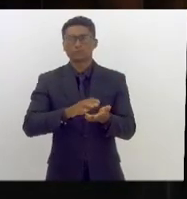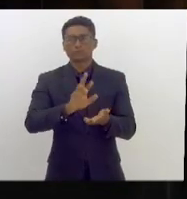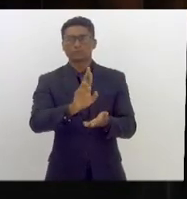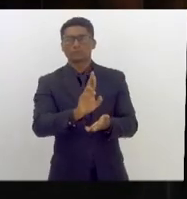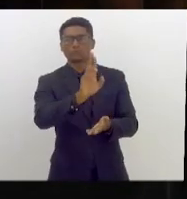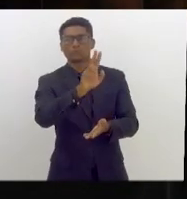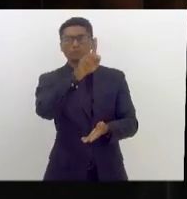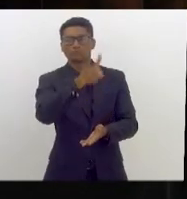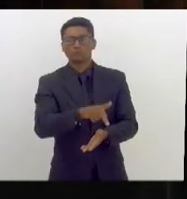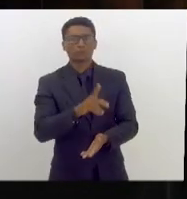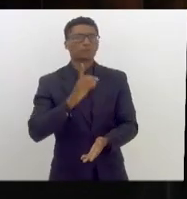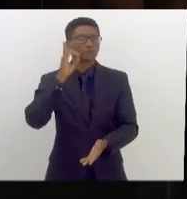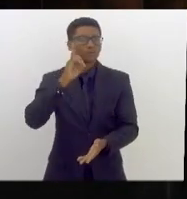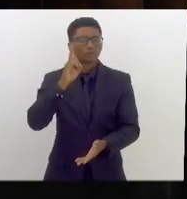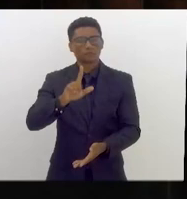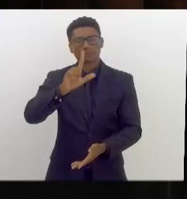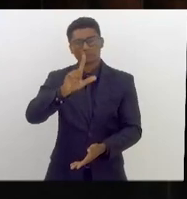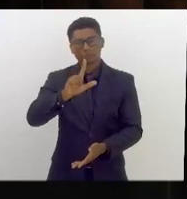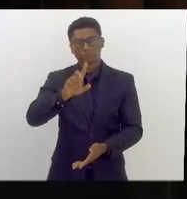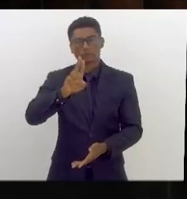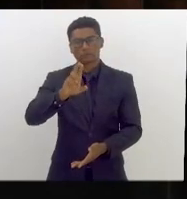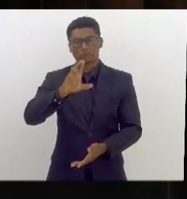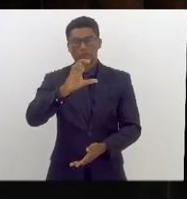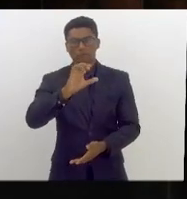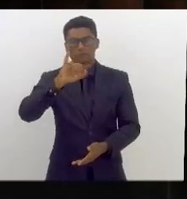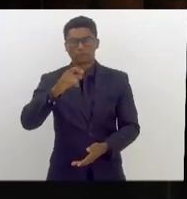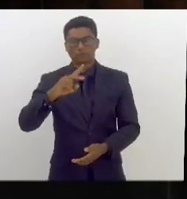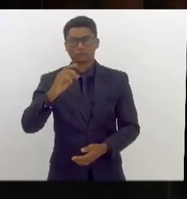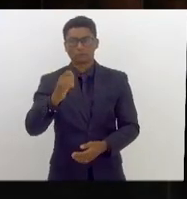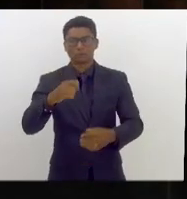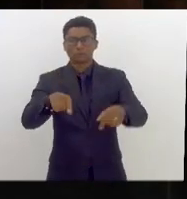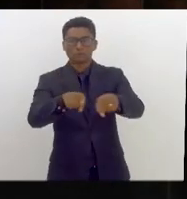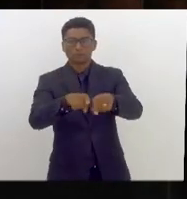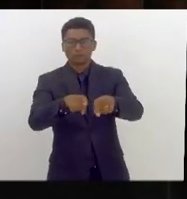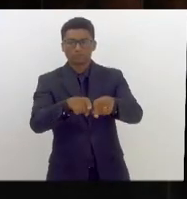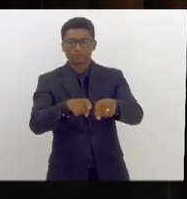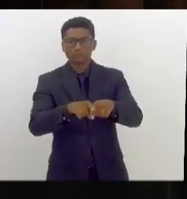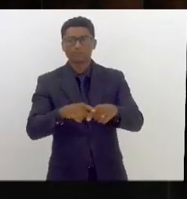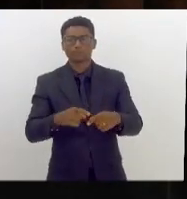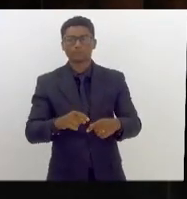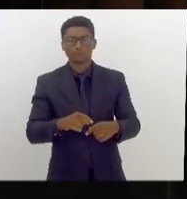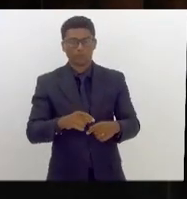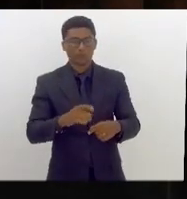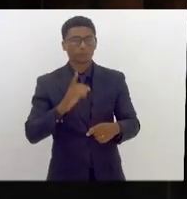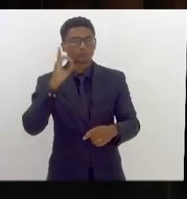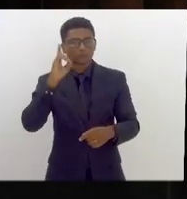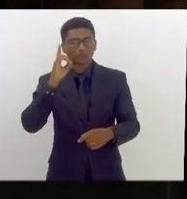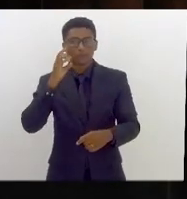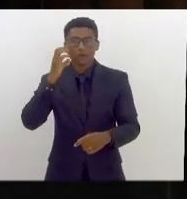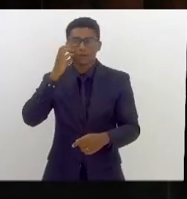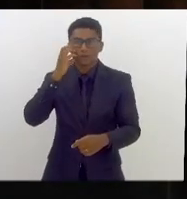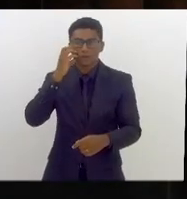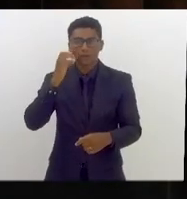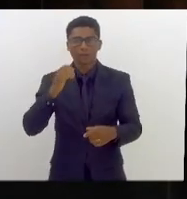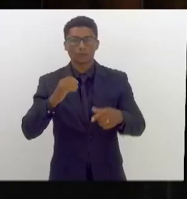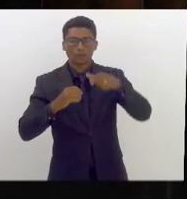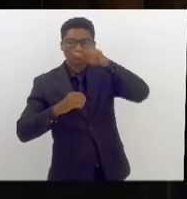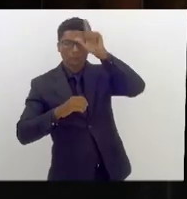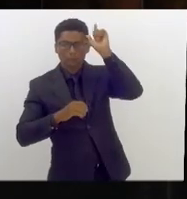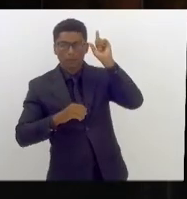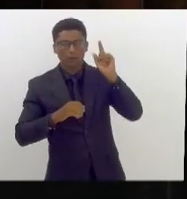deputada Lucinha, bem como o alicerce ali dado por deputado Valdec, deputado Luiz